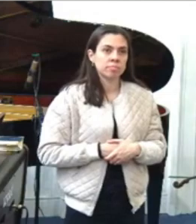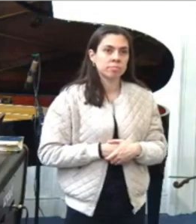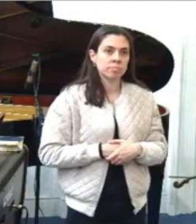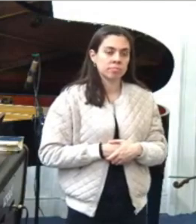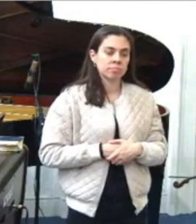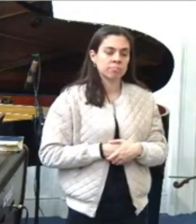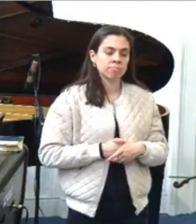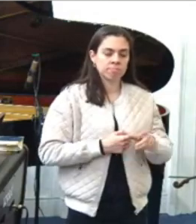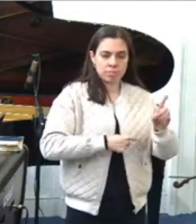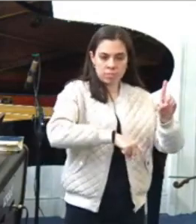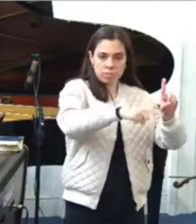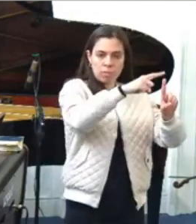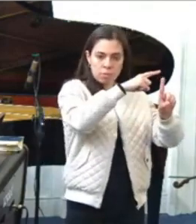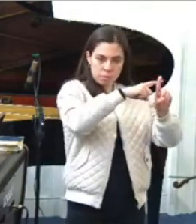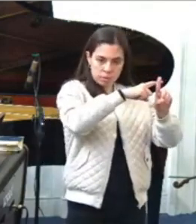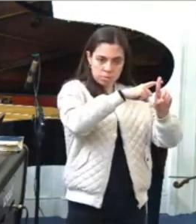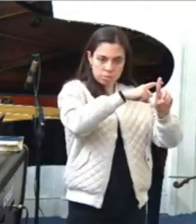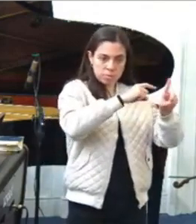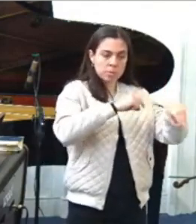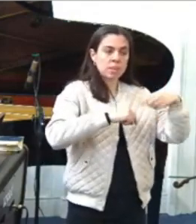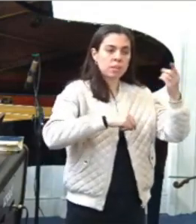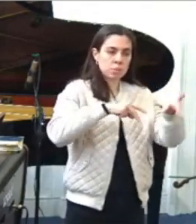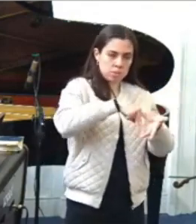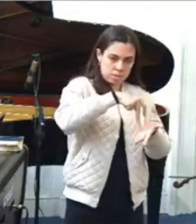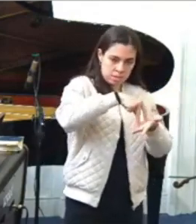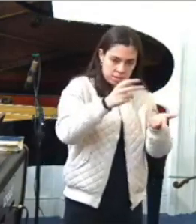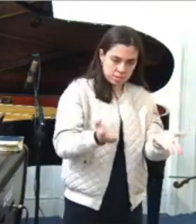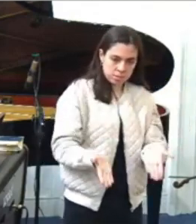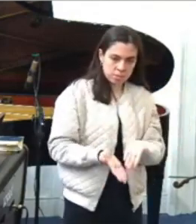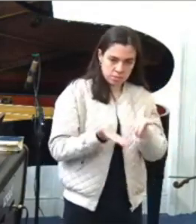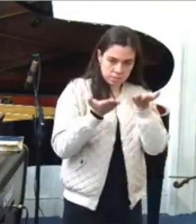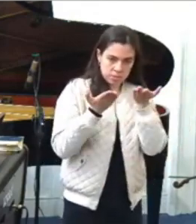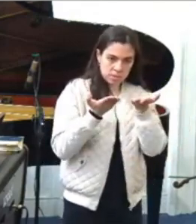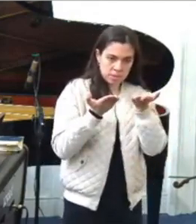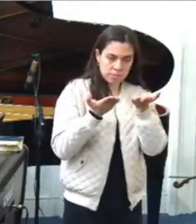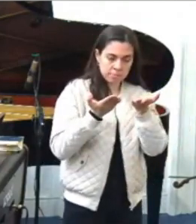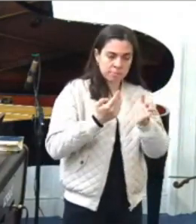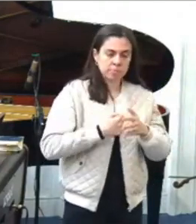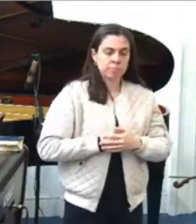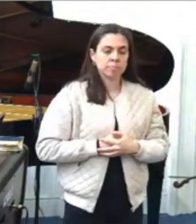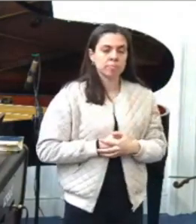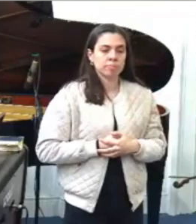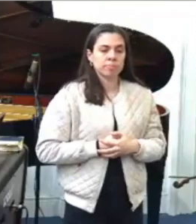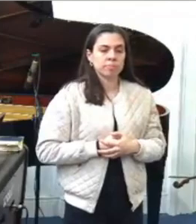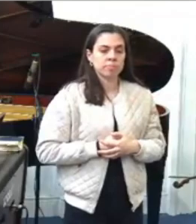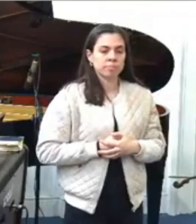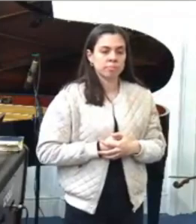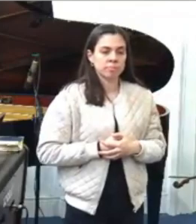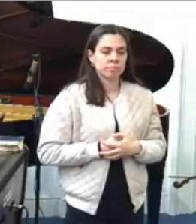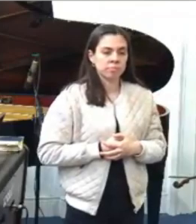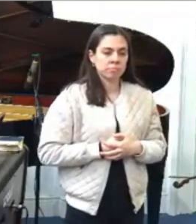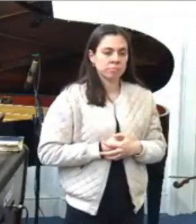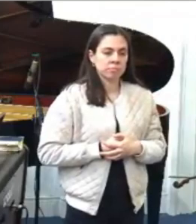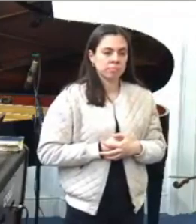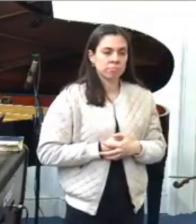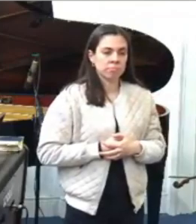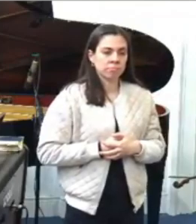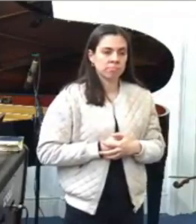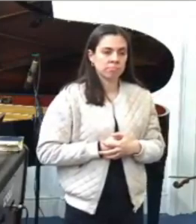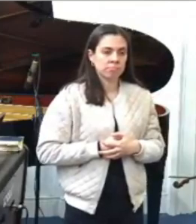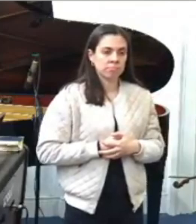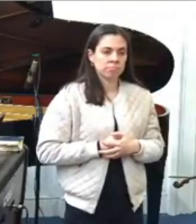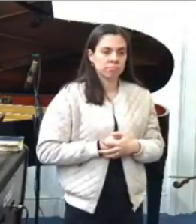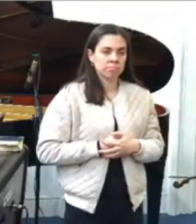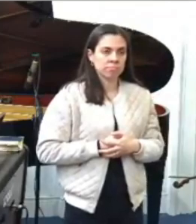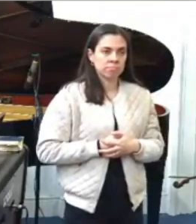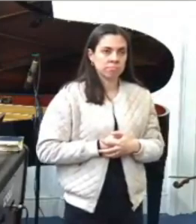de nossos pecados, ressuscita ao terceiro dia, porque era justo e não poderia ser retido pela morte. A palavra do